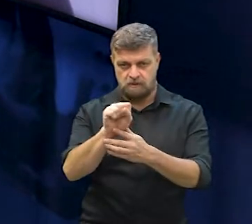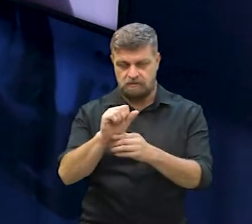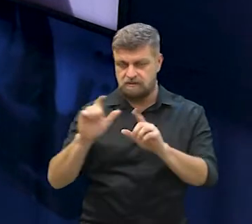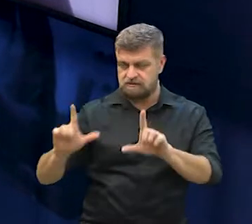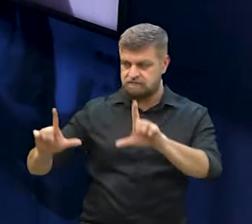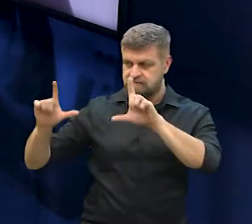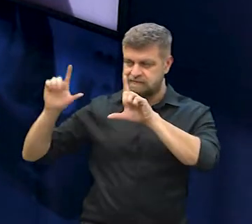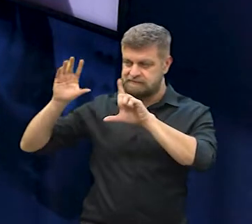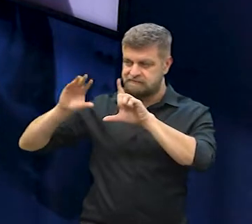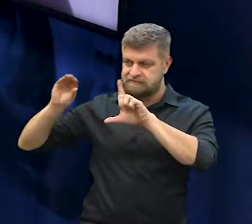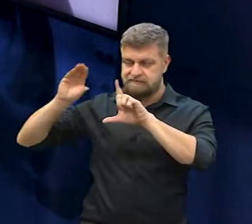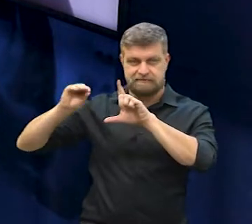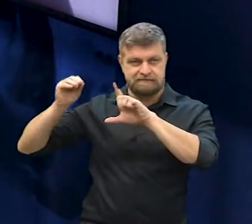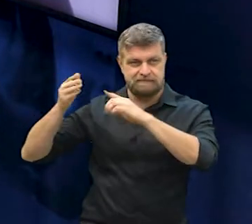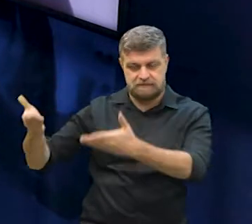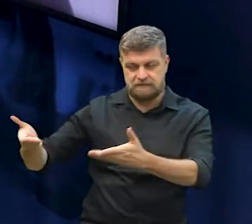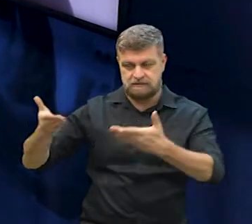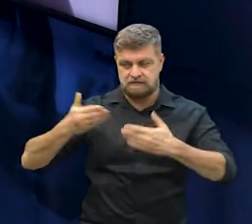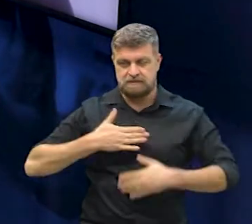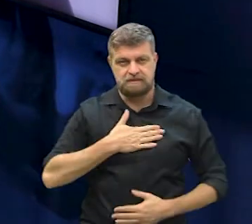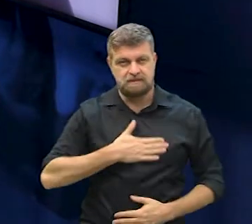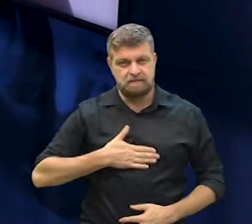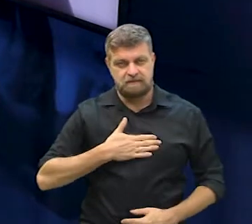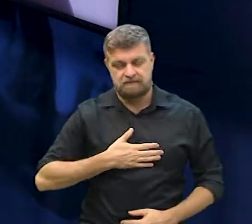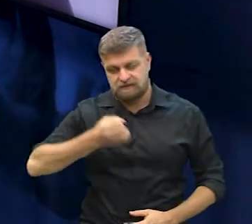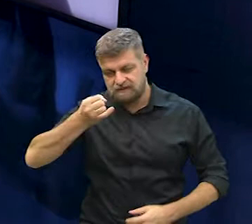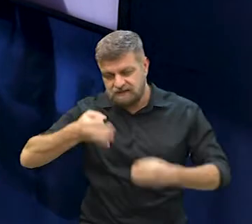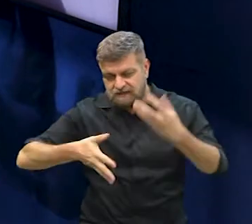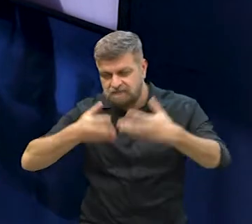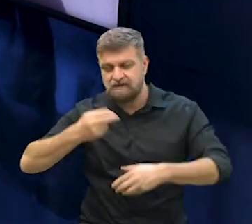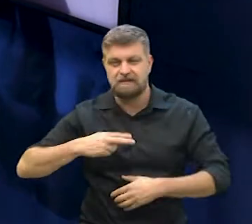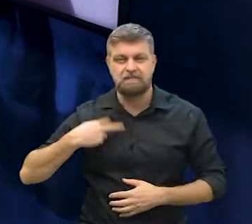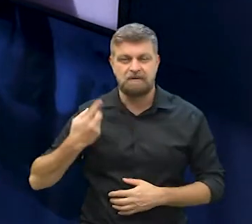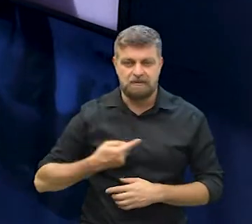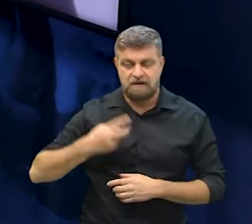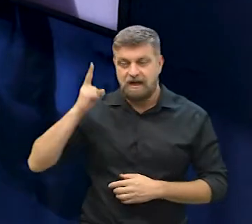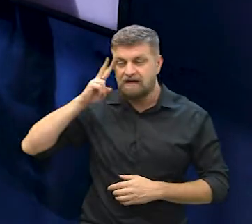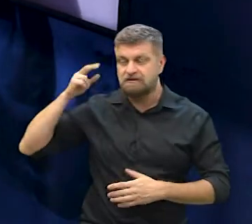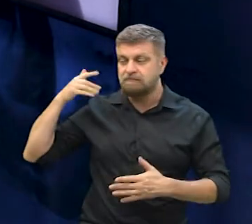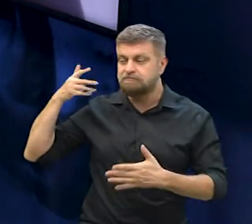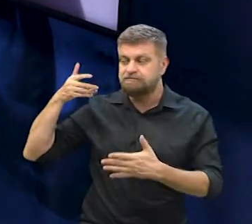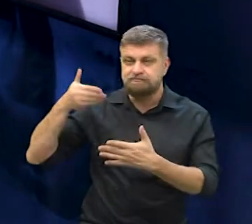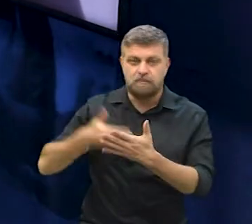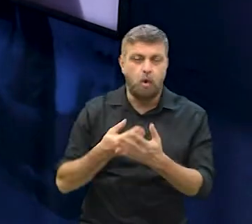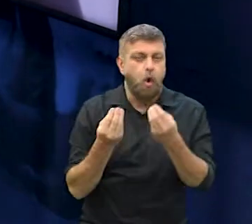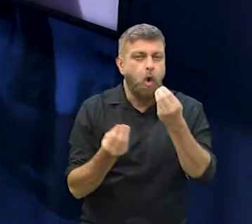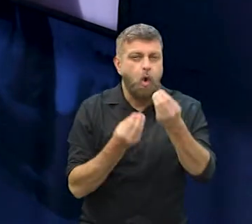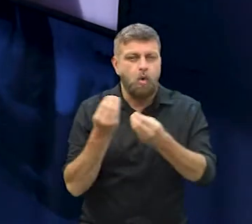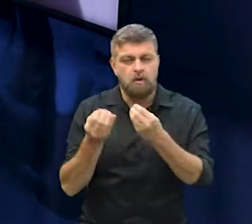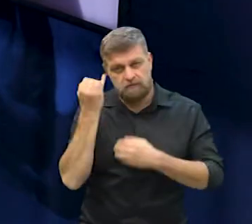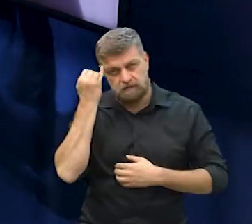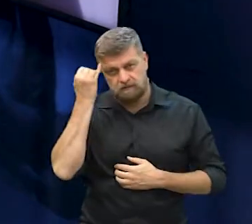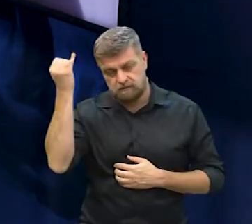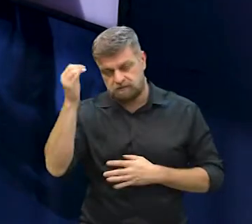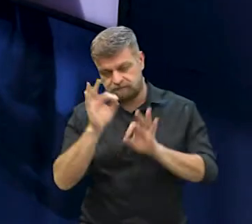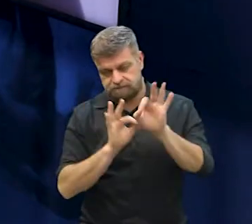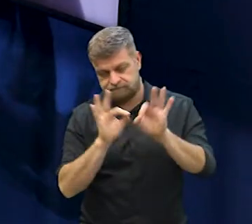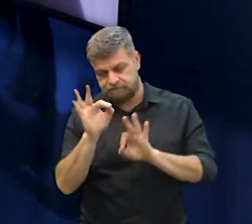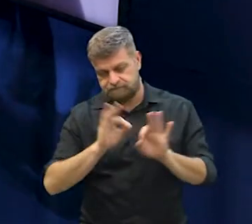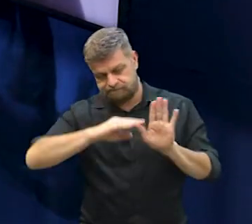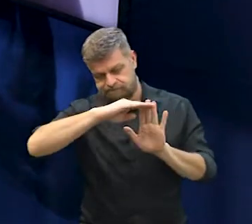é da Dieselbank. Lucas, seja bem-vindo. Conta para mim essa história, como surgiu esse